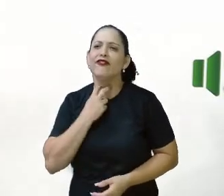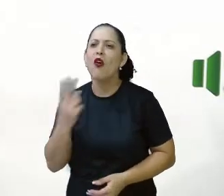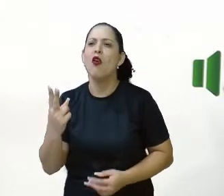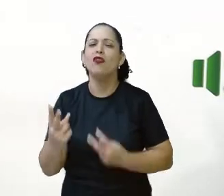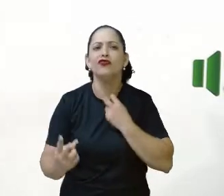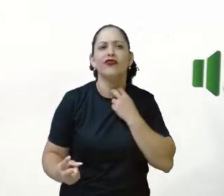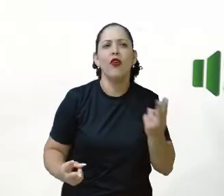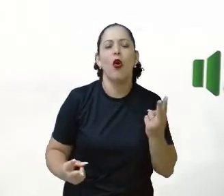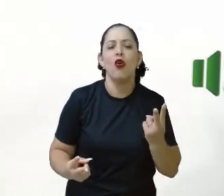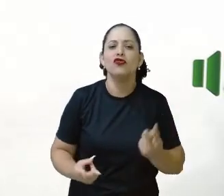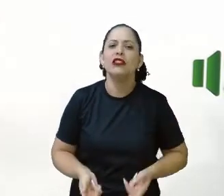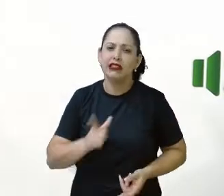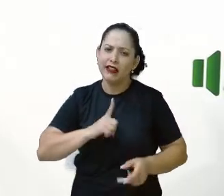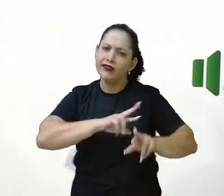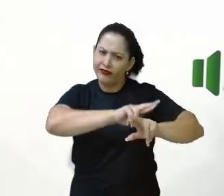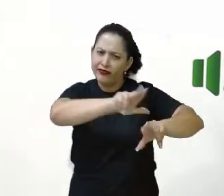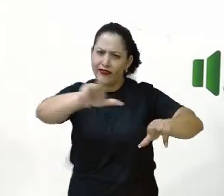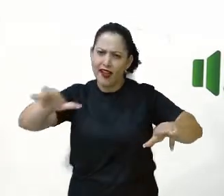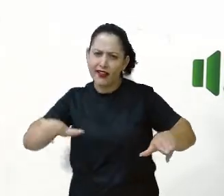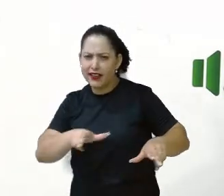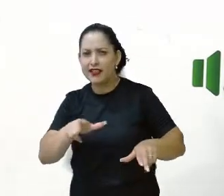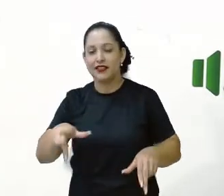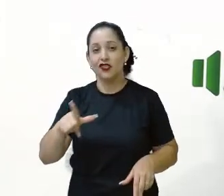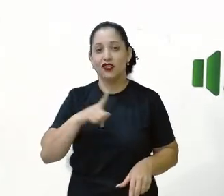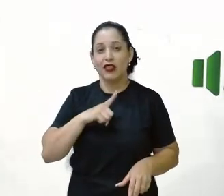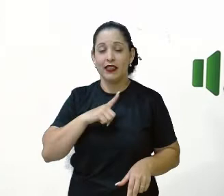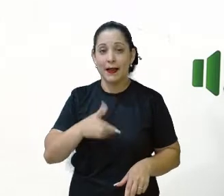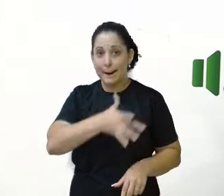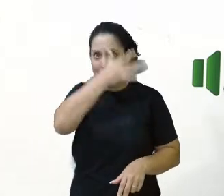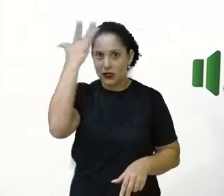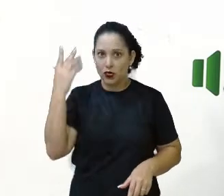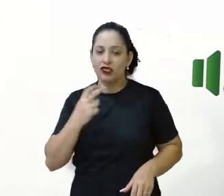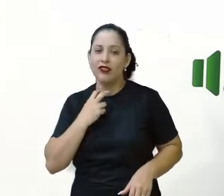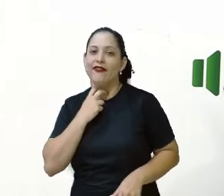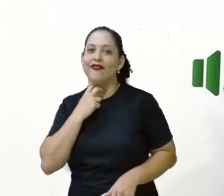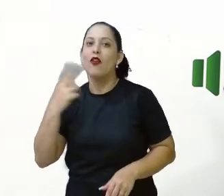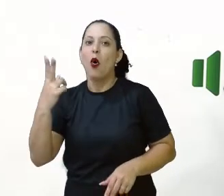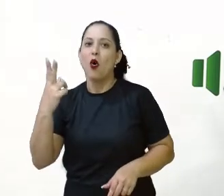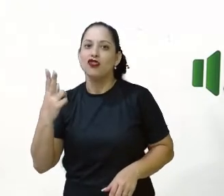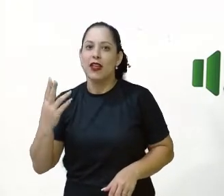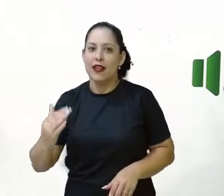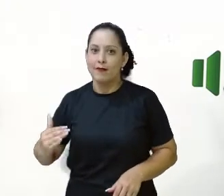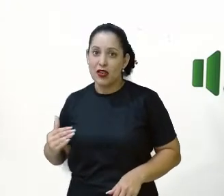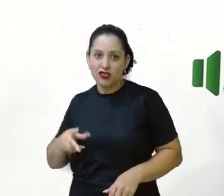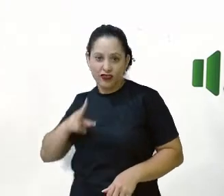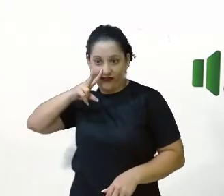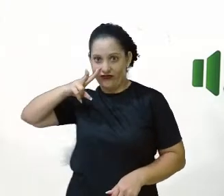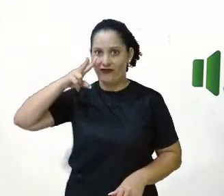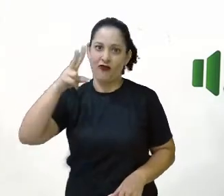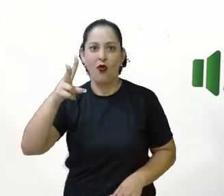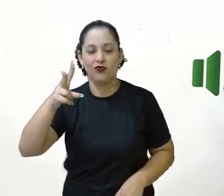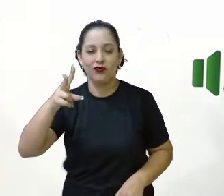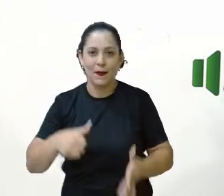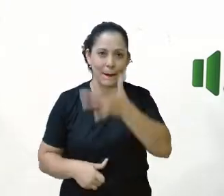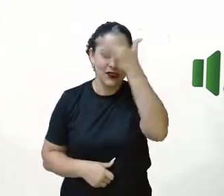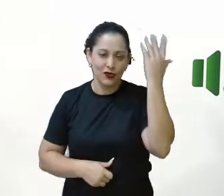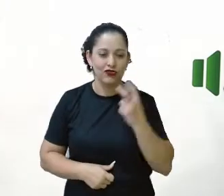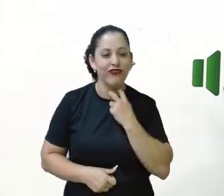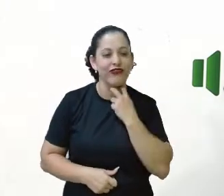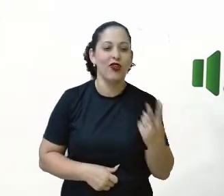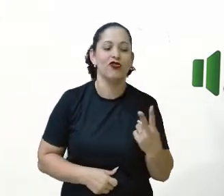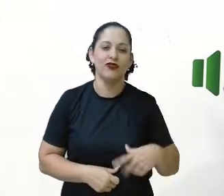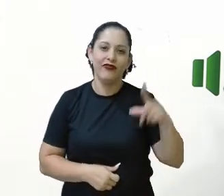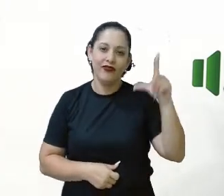têm timbres diferentes, né? Existem os naipes, né? Tem pessoas que têm vozes mais agudas, outras mais graves. A gente vai ver